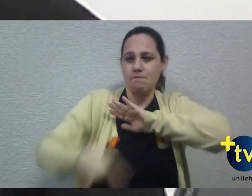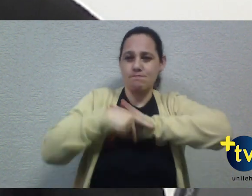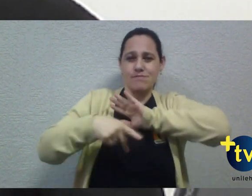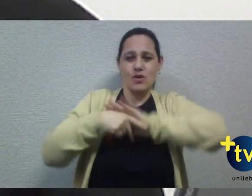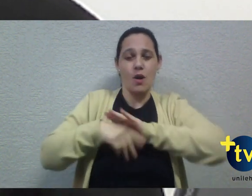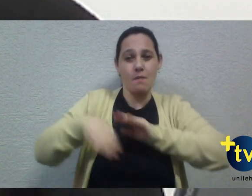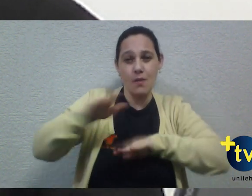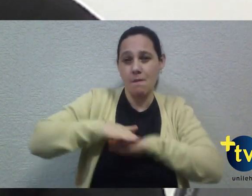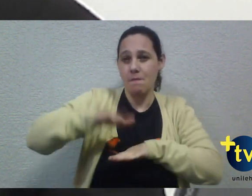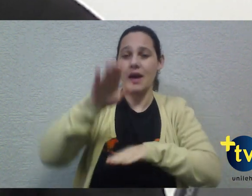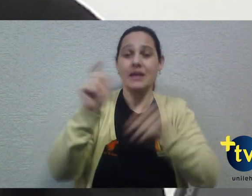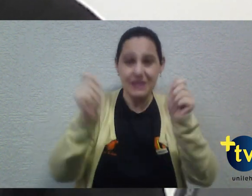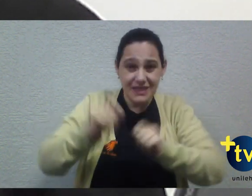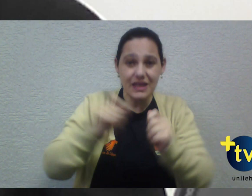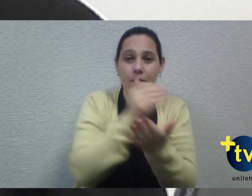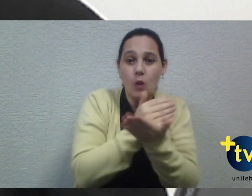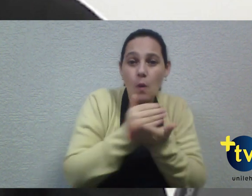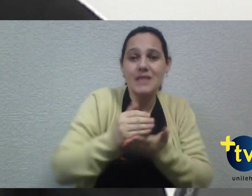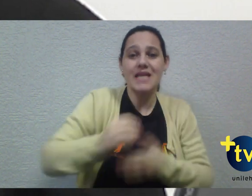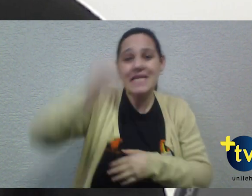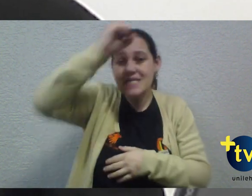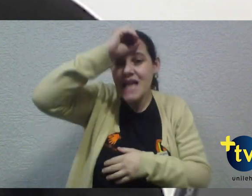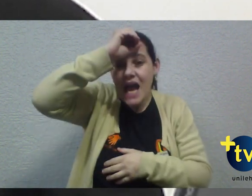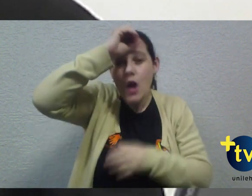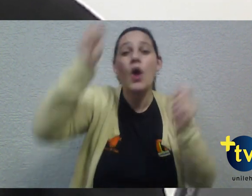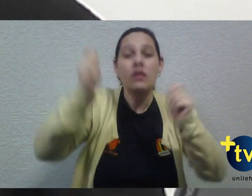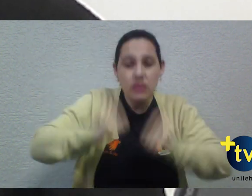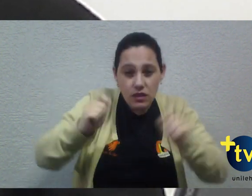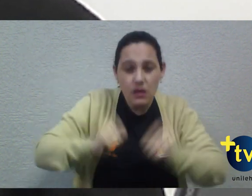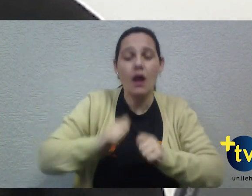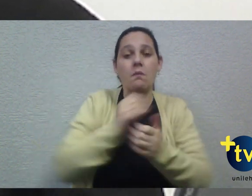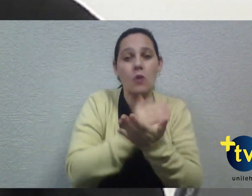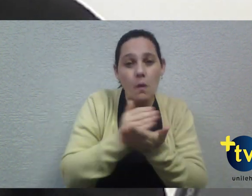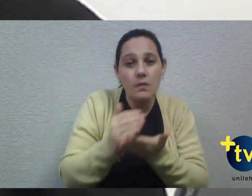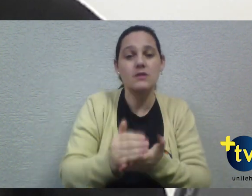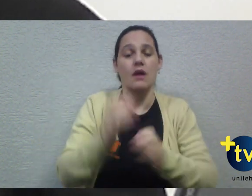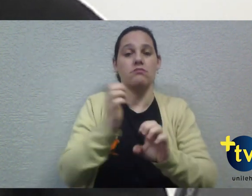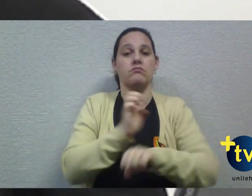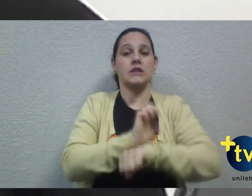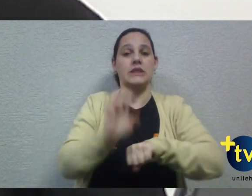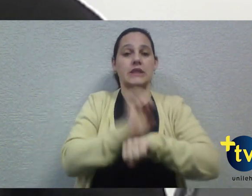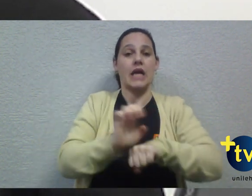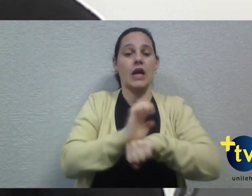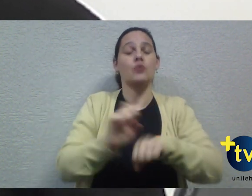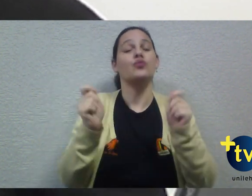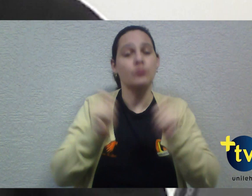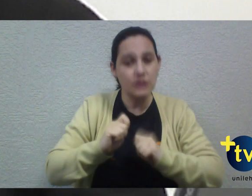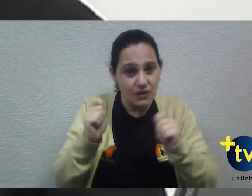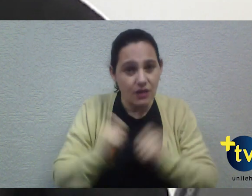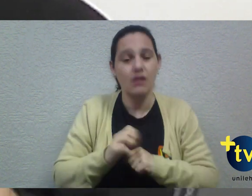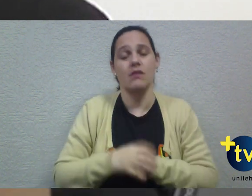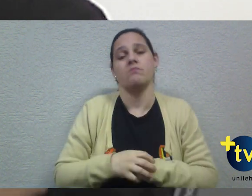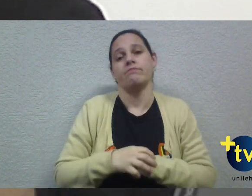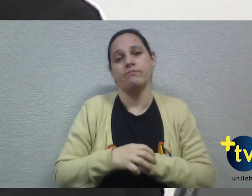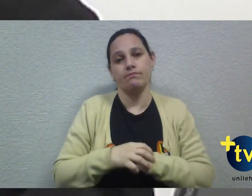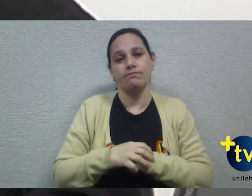ter um plano de carreira, é possível começar do zero, começar pelo estudo, começar pela oportunidade como estágio,